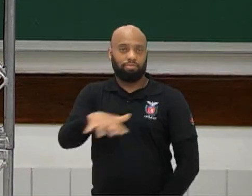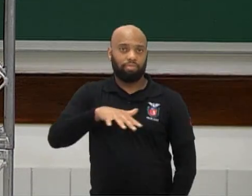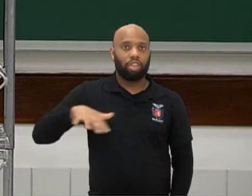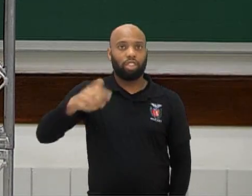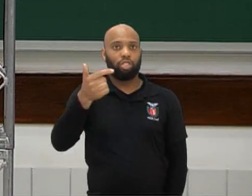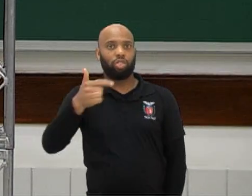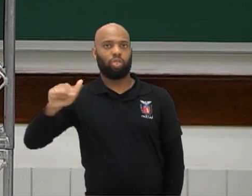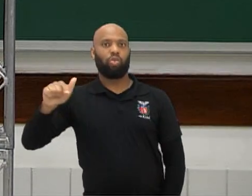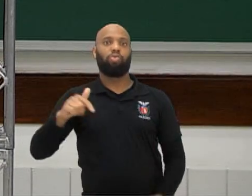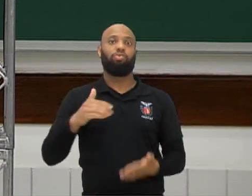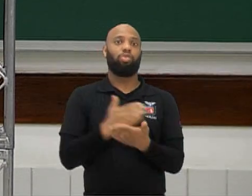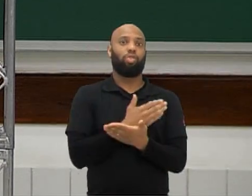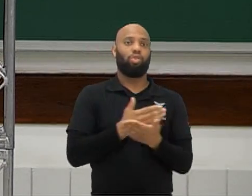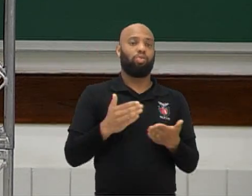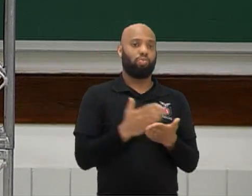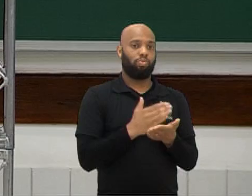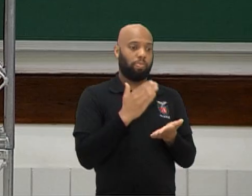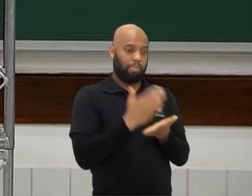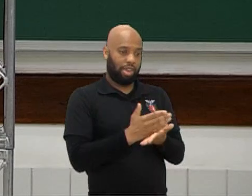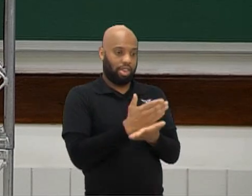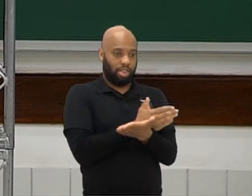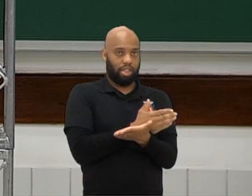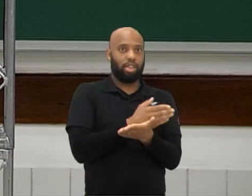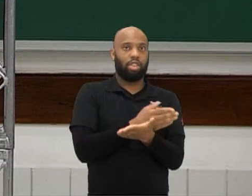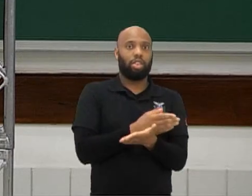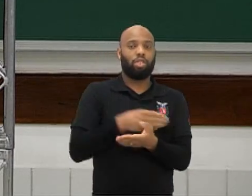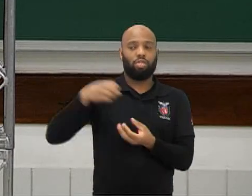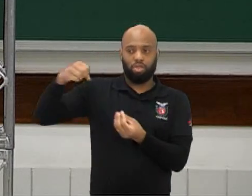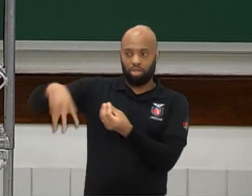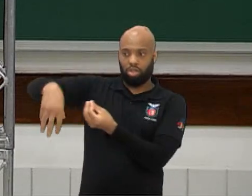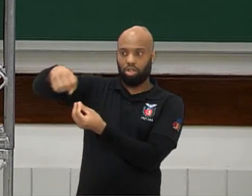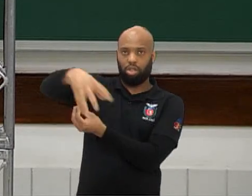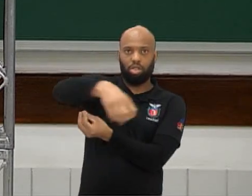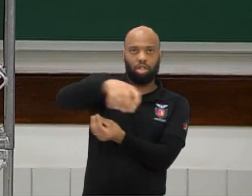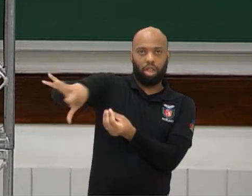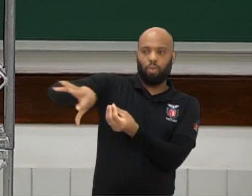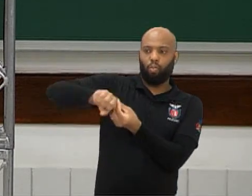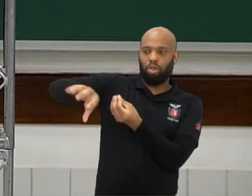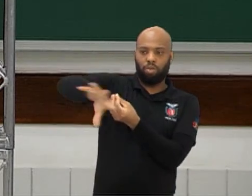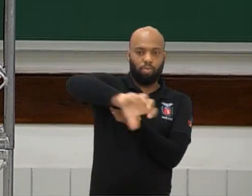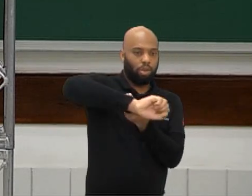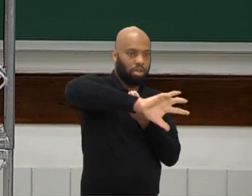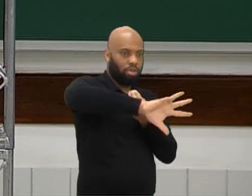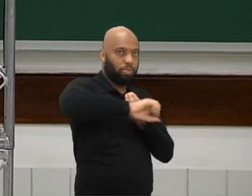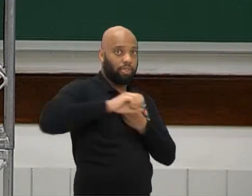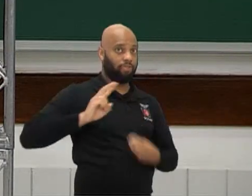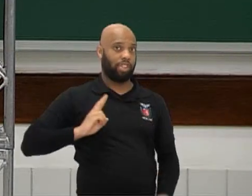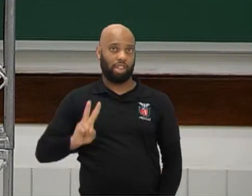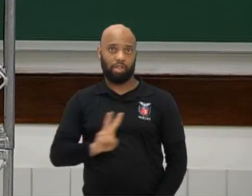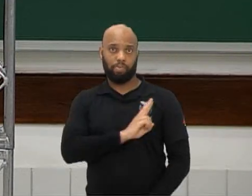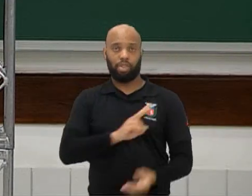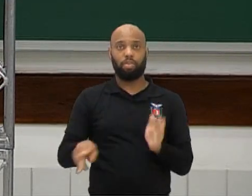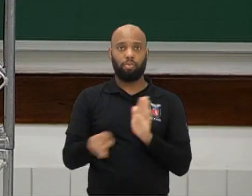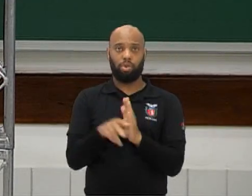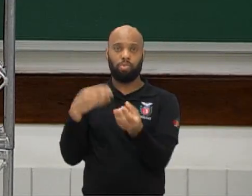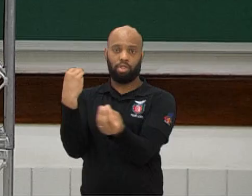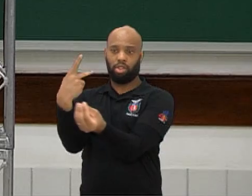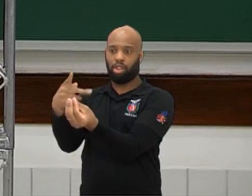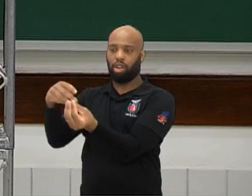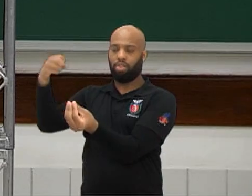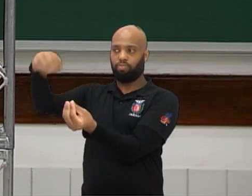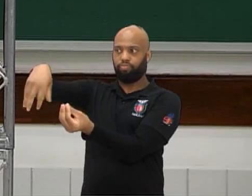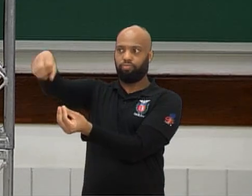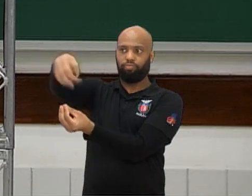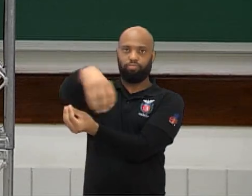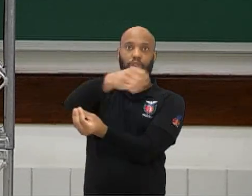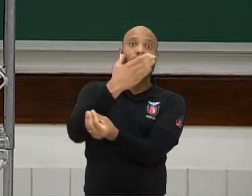ambiente. Uma parte dessas substâncias o fungo absorve para obter a sua fonte nutricional, sua fonte de alimento,